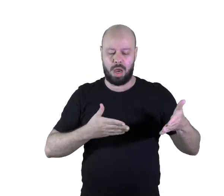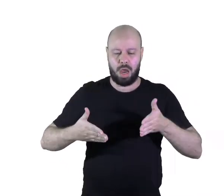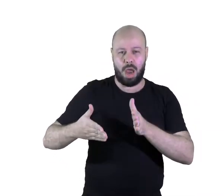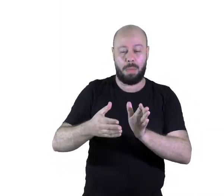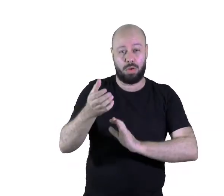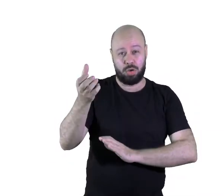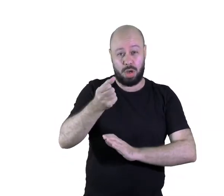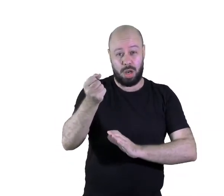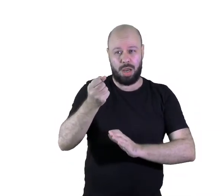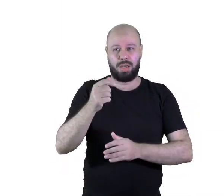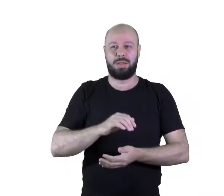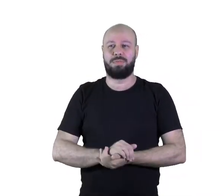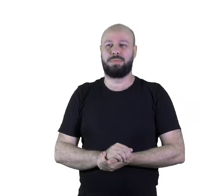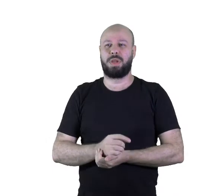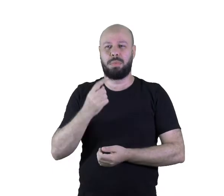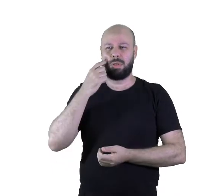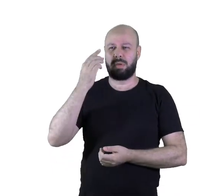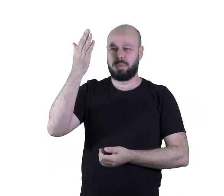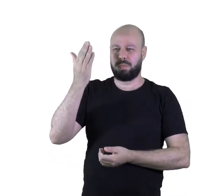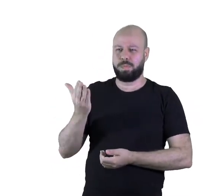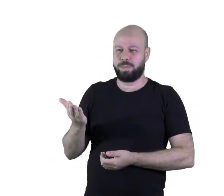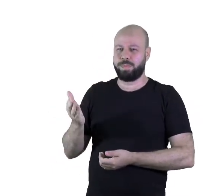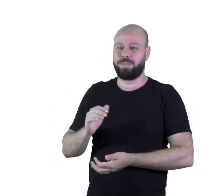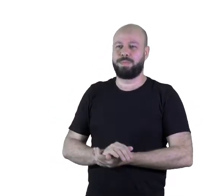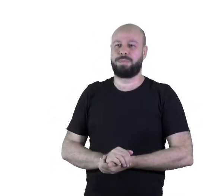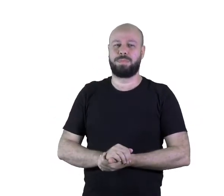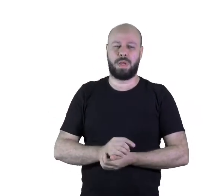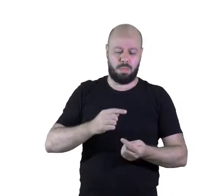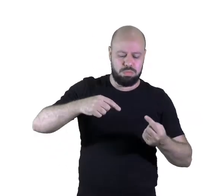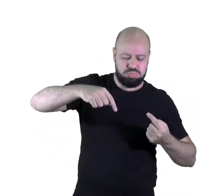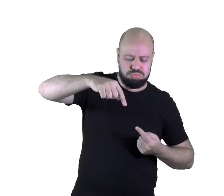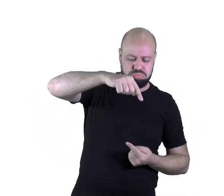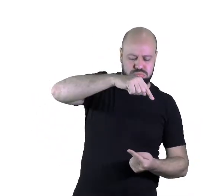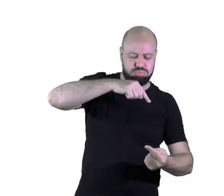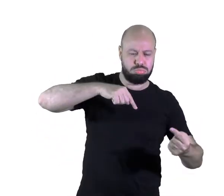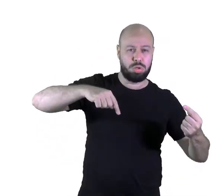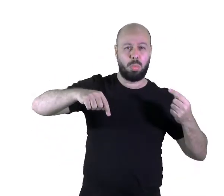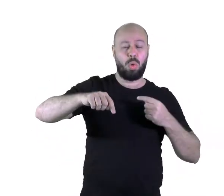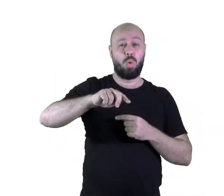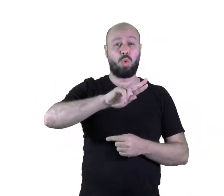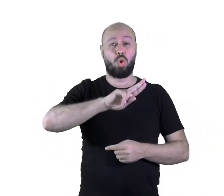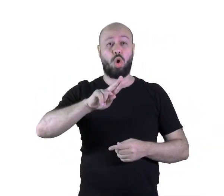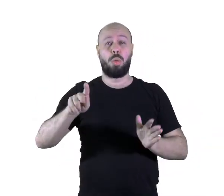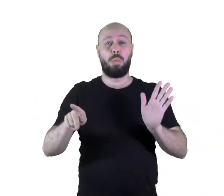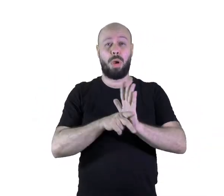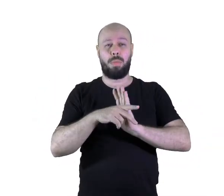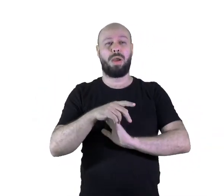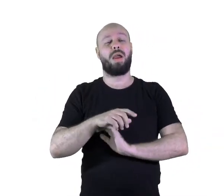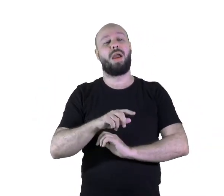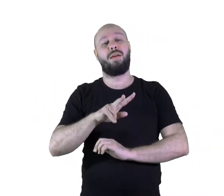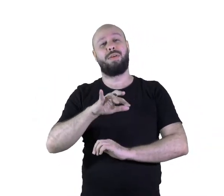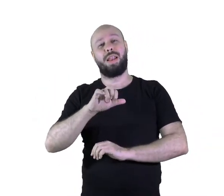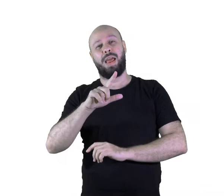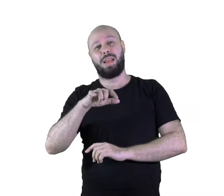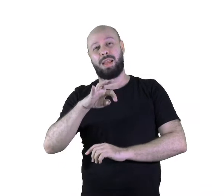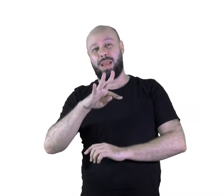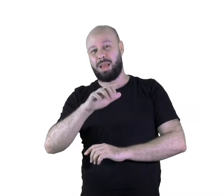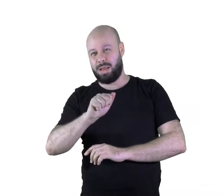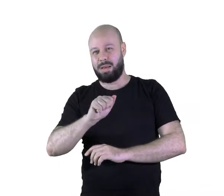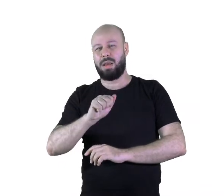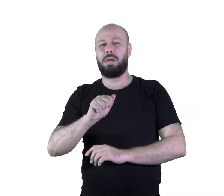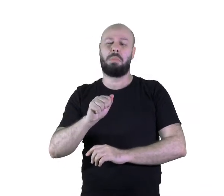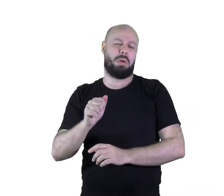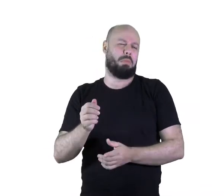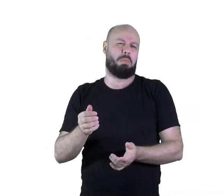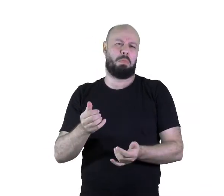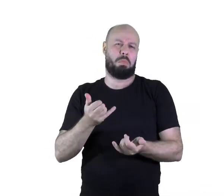Então, essa forma meio esbranquiçada, então é que gerou esse nome. Então, nossa galáxia é Via Láctea porque parece um caminho de